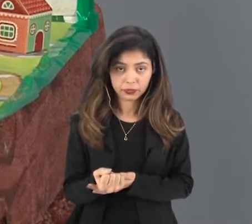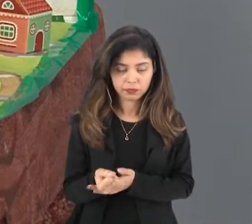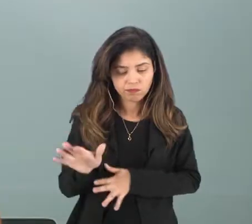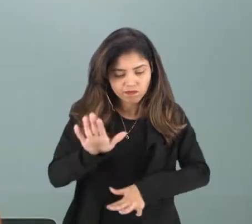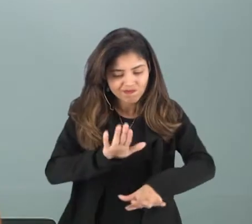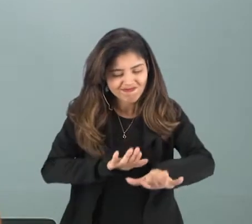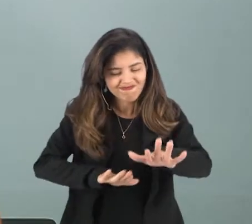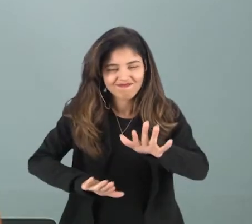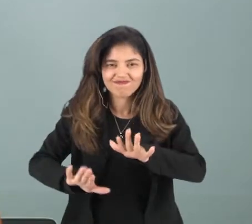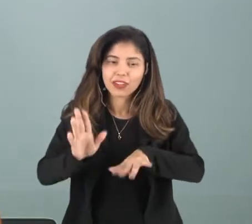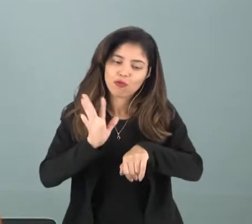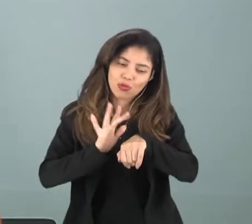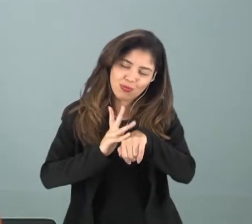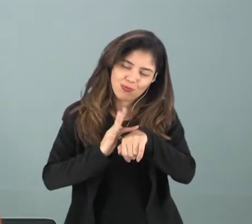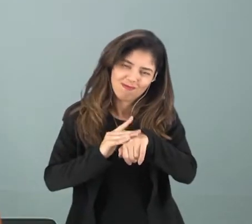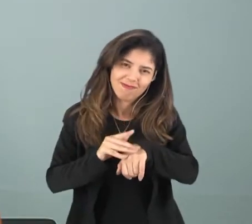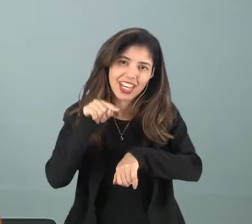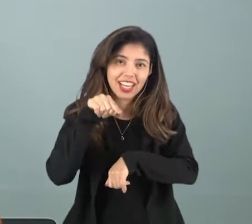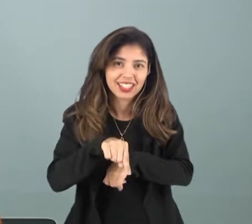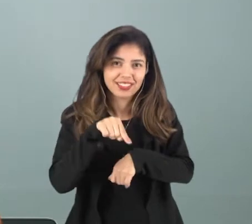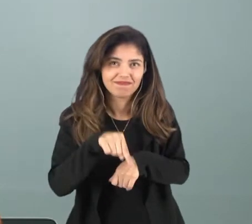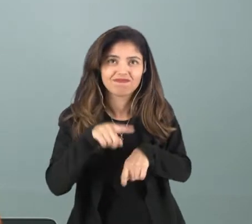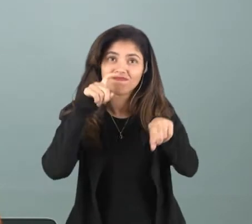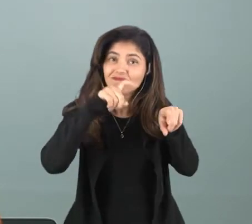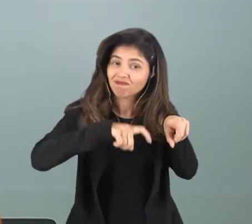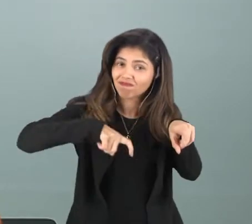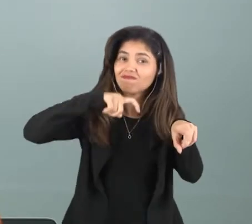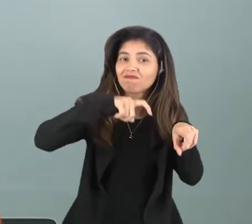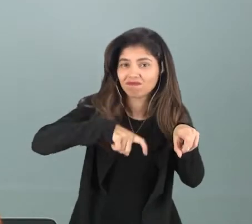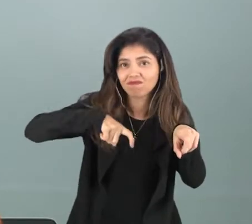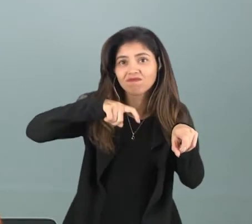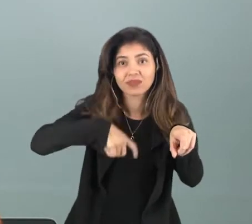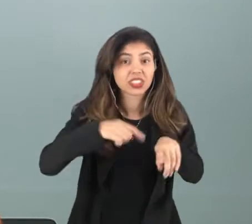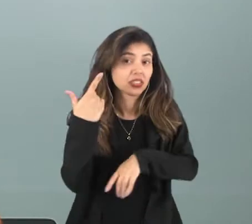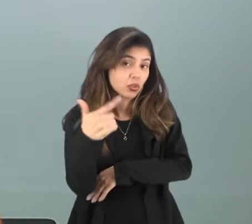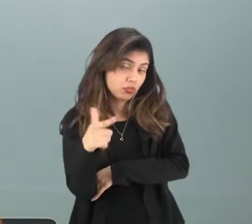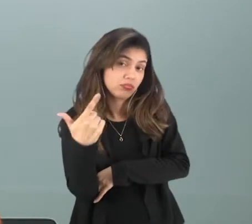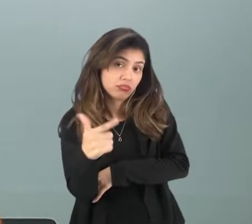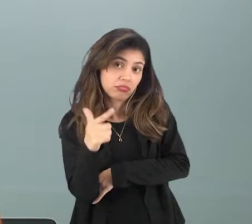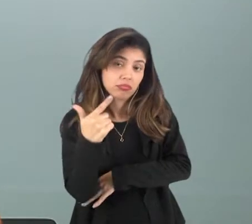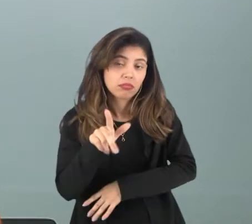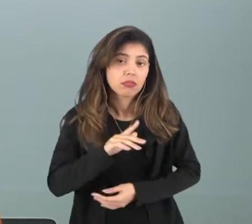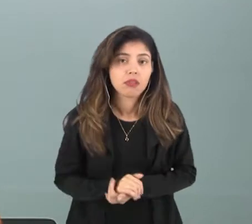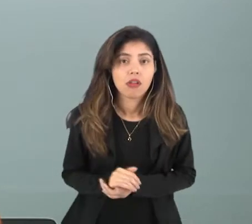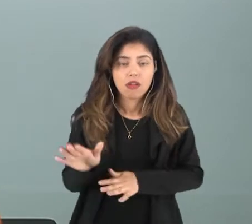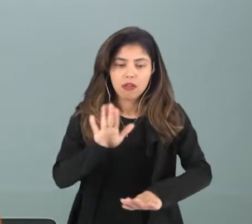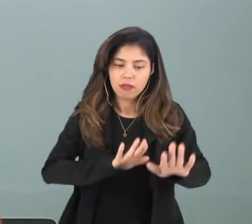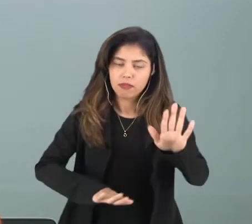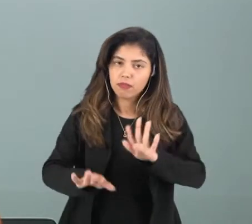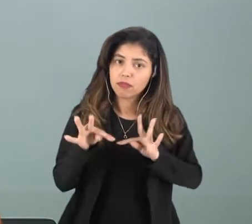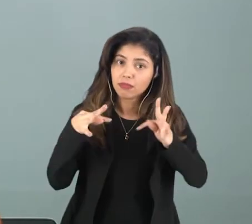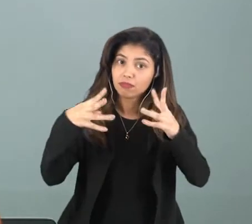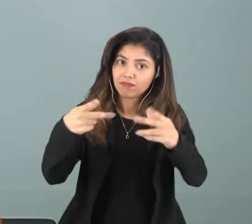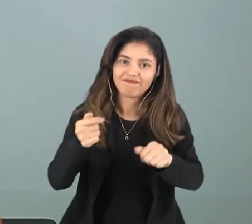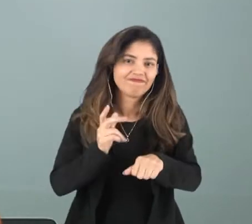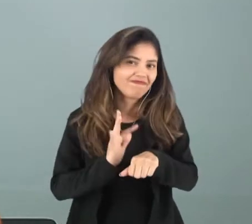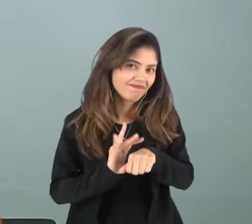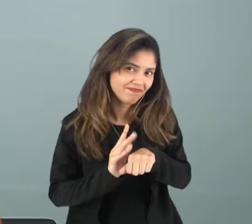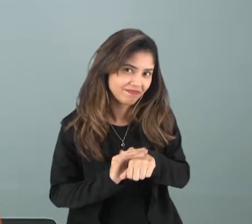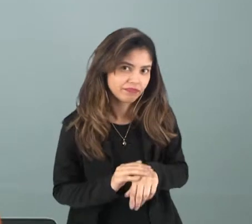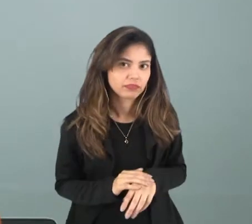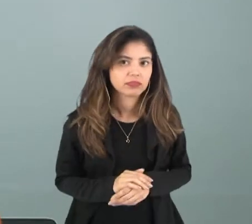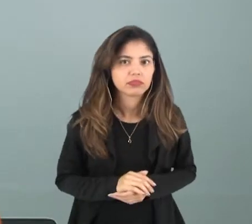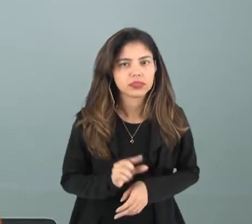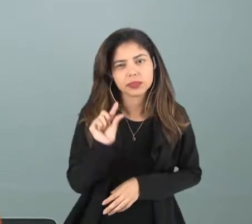doente. E aqui, na zona rural, não tem tratamento para todas as doenças. Aliás, tem